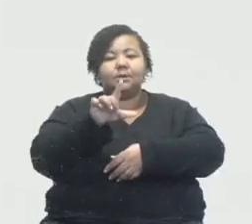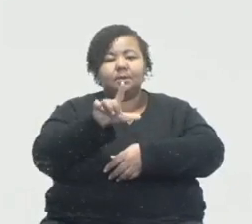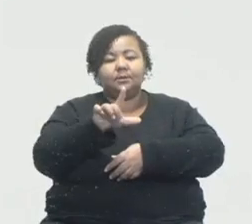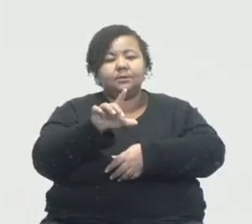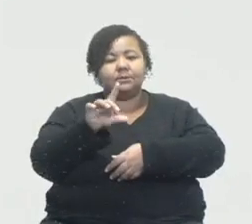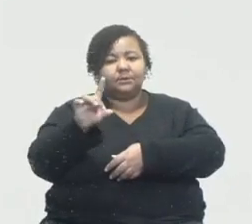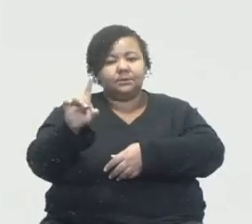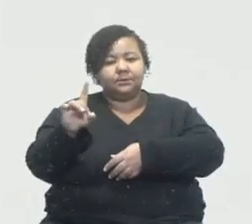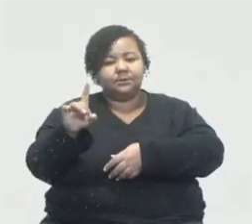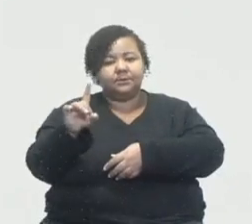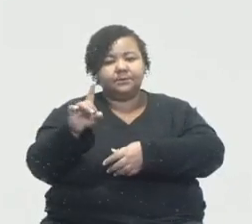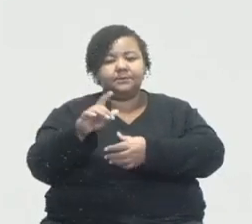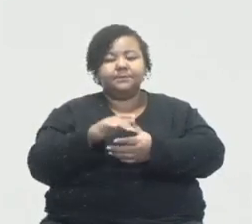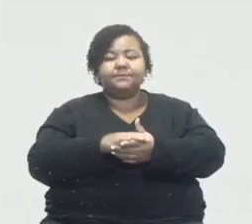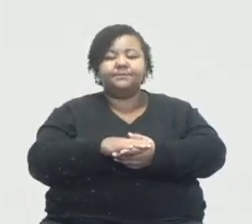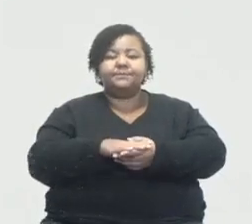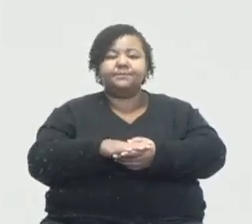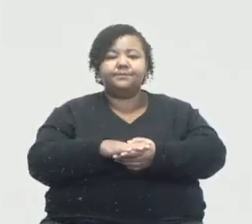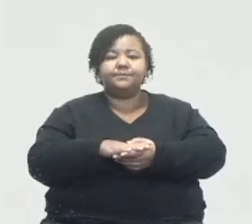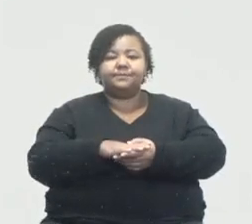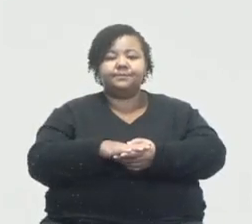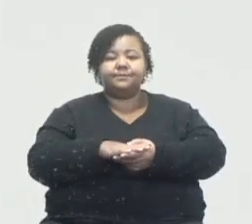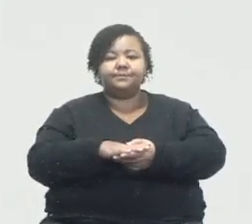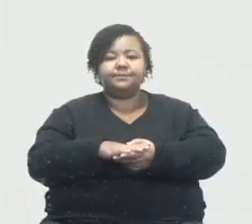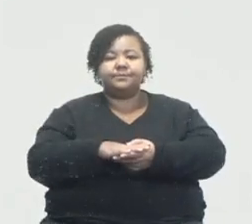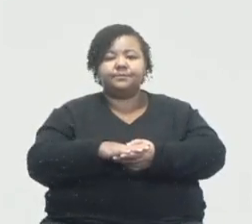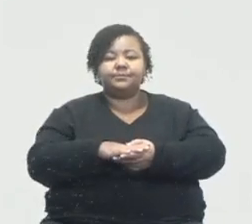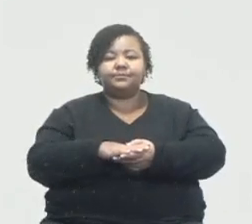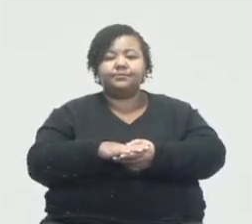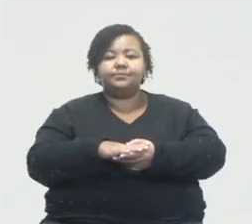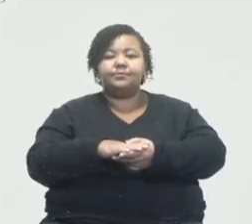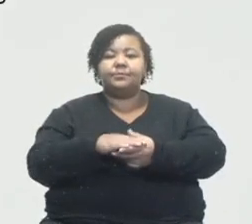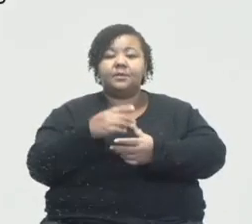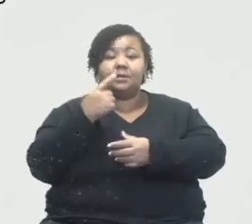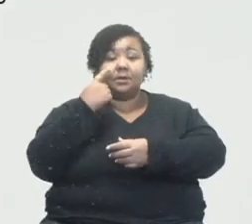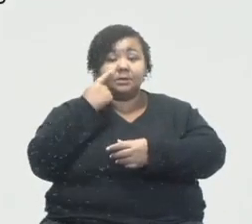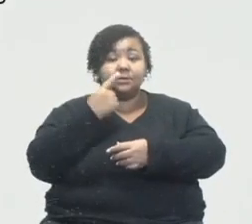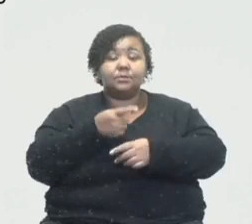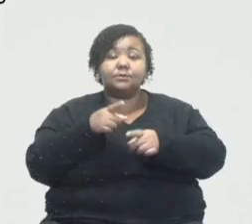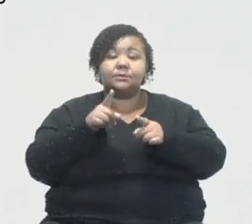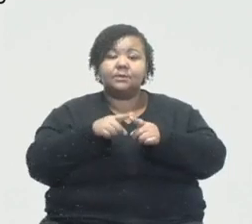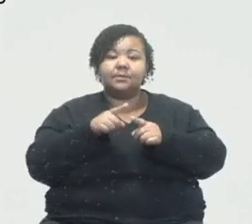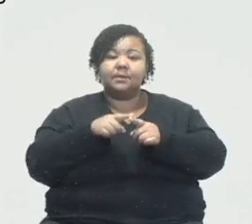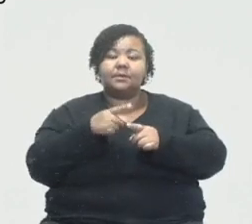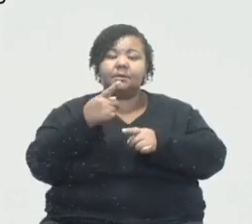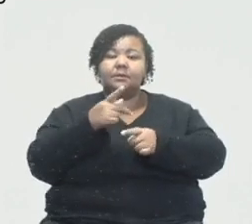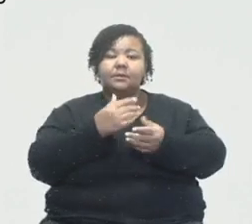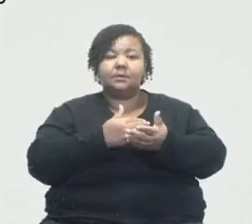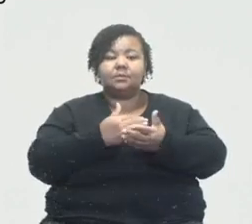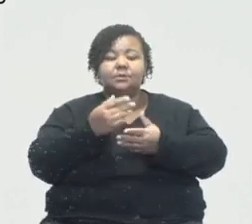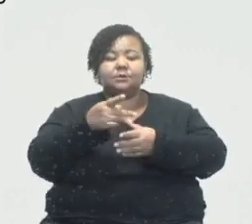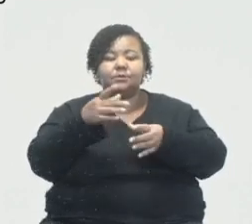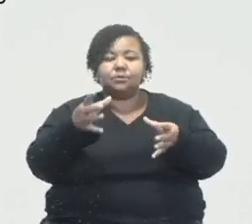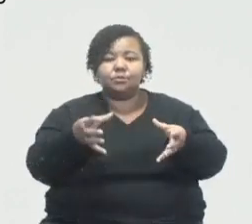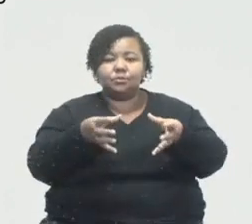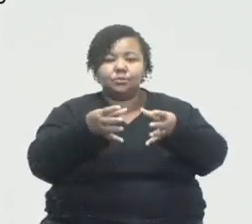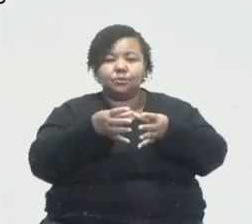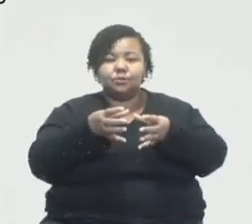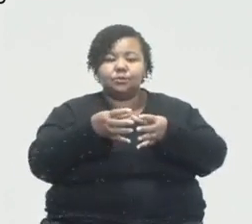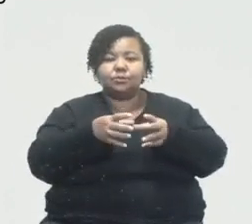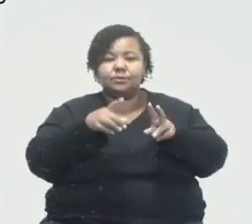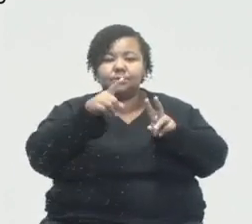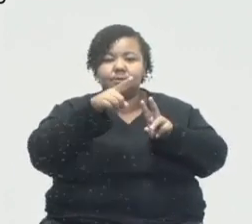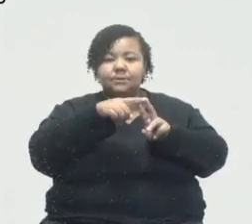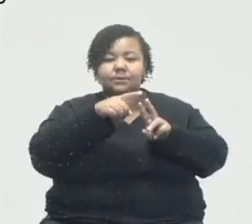linearmente dependente. Vimos também que a partir de um conjunto, né, de